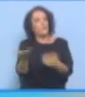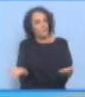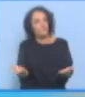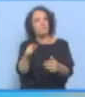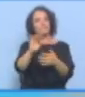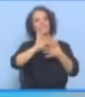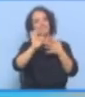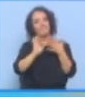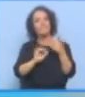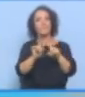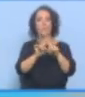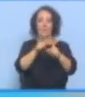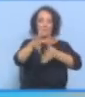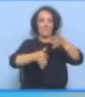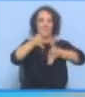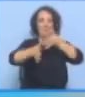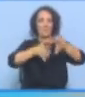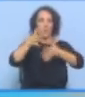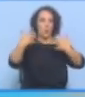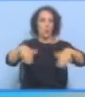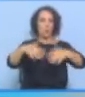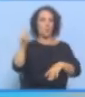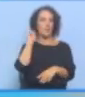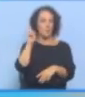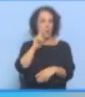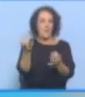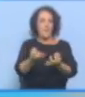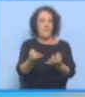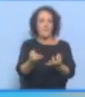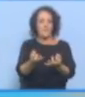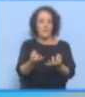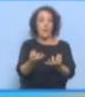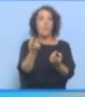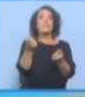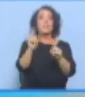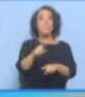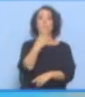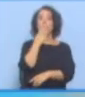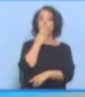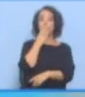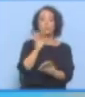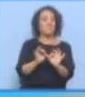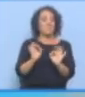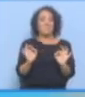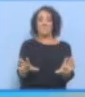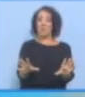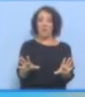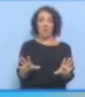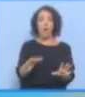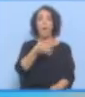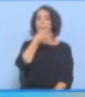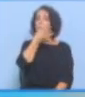todo este gestual, não é? Importantíssimo, quer dizer... E a mudez é a mesma coisa, quer dizer, o não